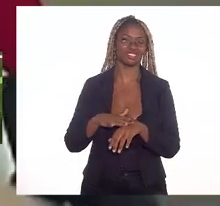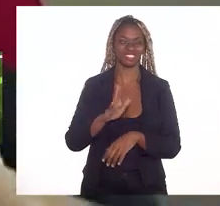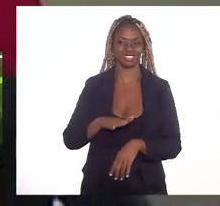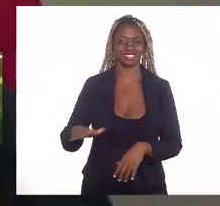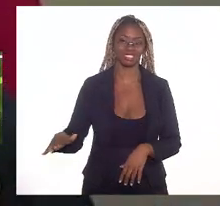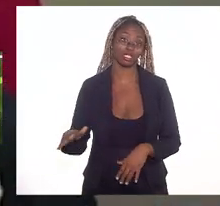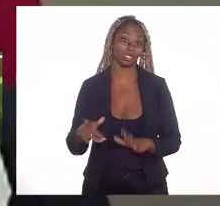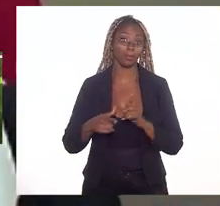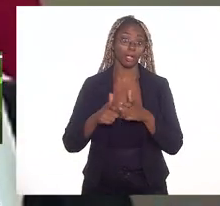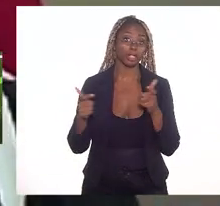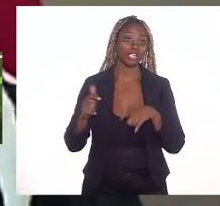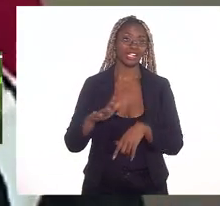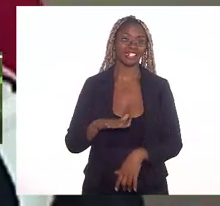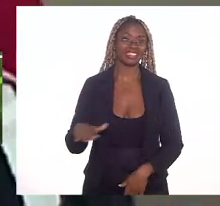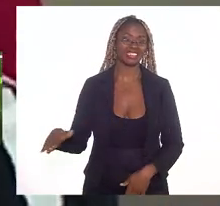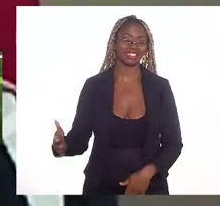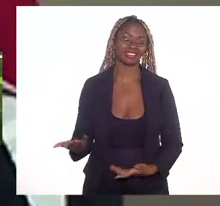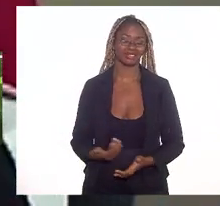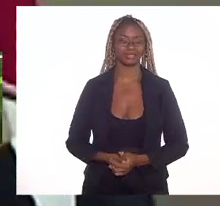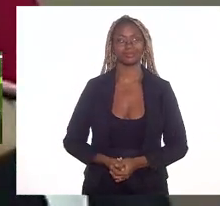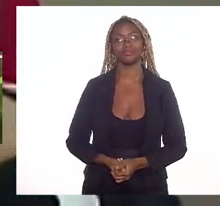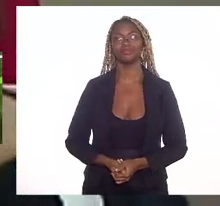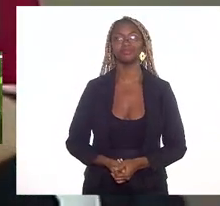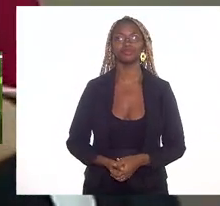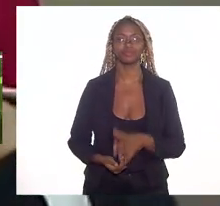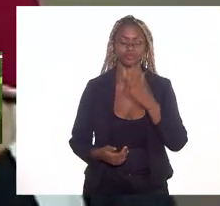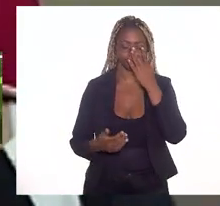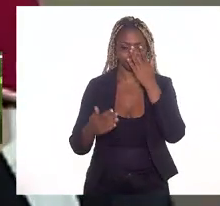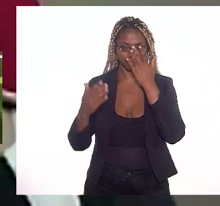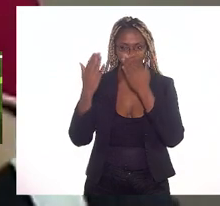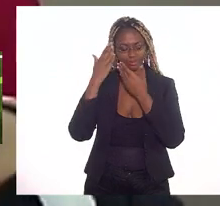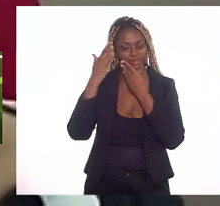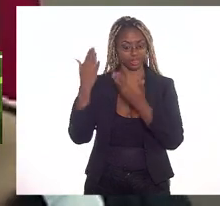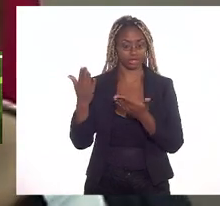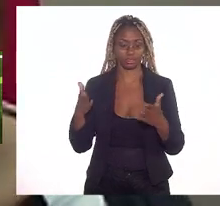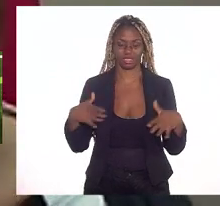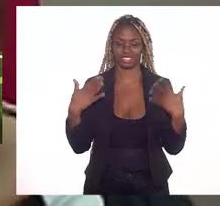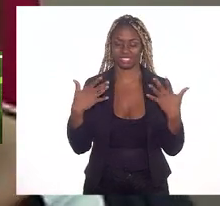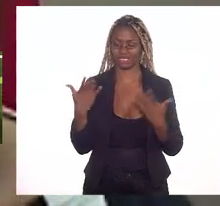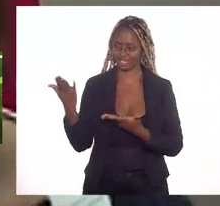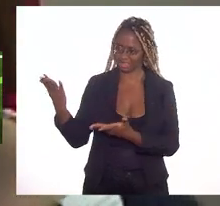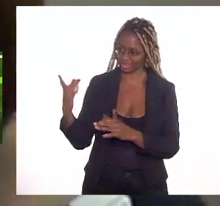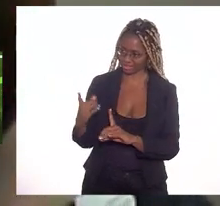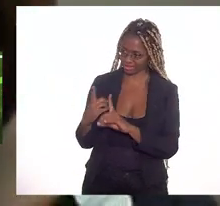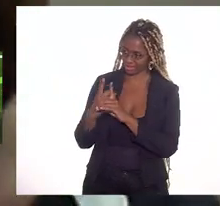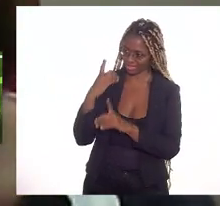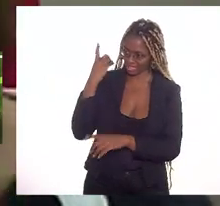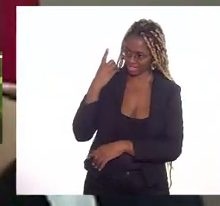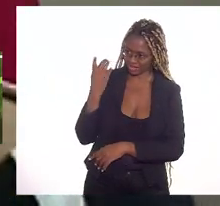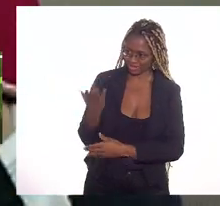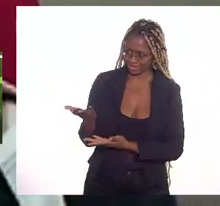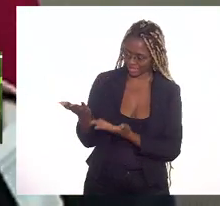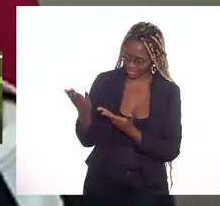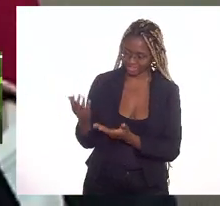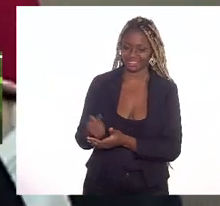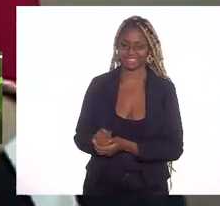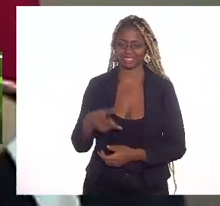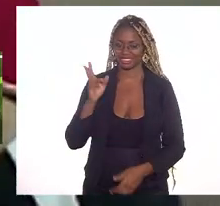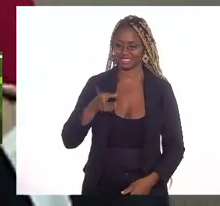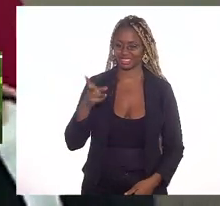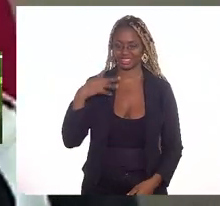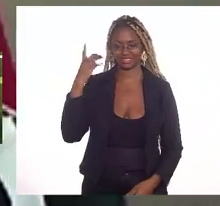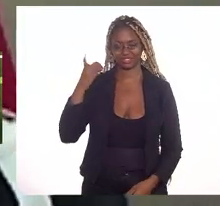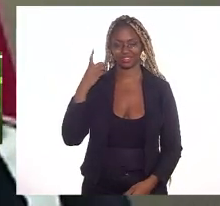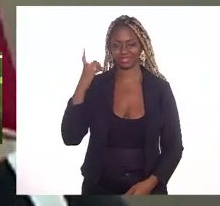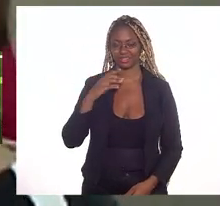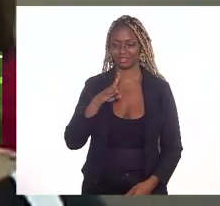crianças portadoras de síndromes raras. Obrigada, uma alegria lhe ver aqui, viu, deputado? Sempre deputado Bruno